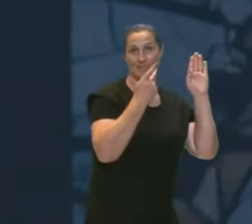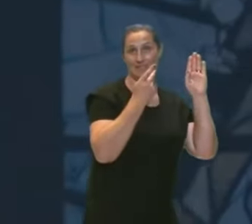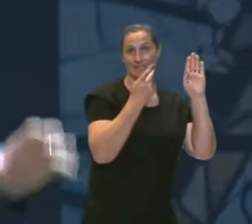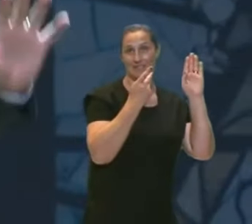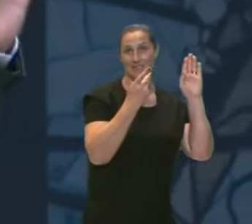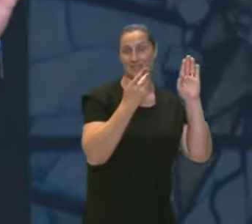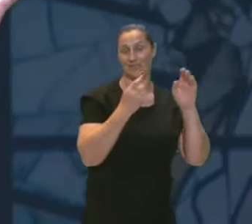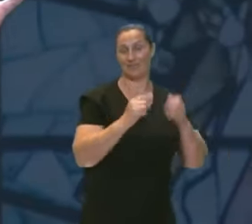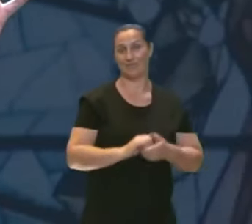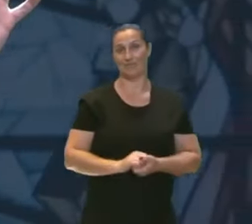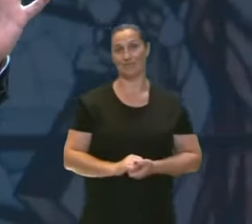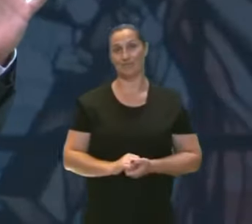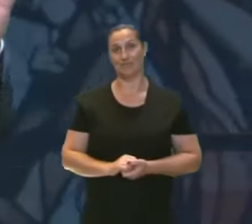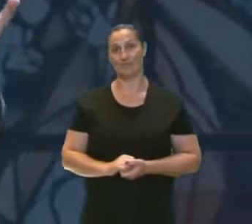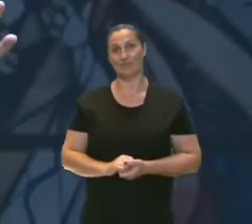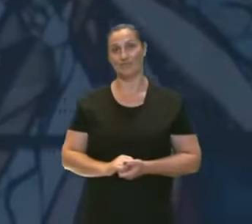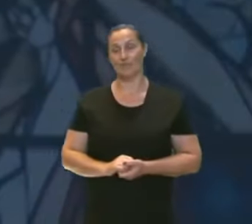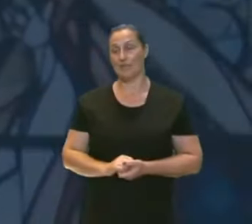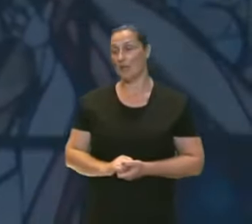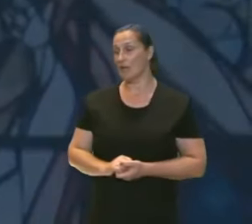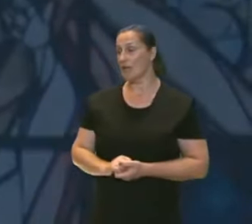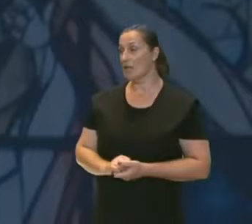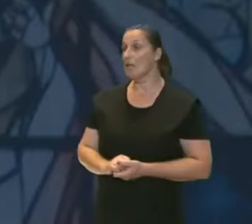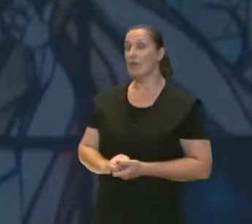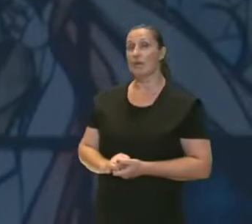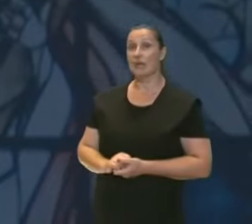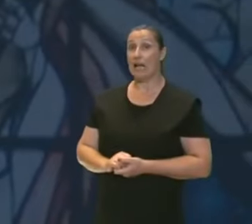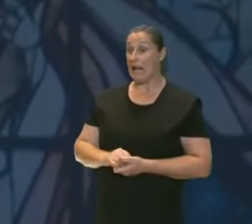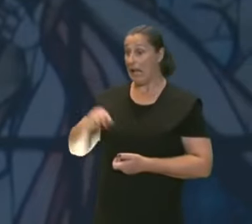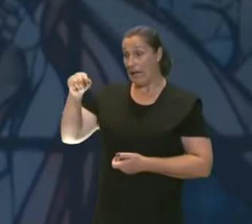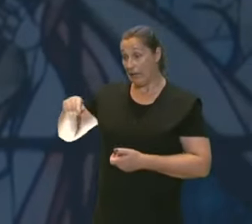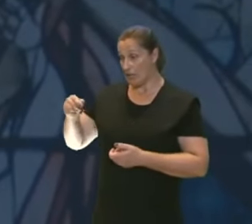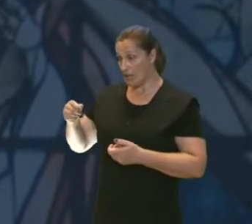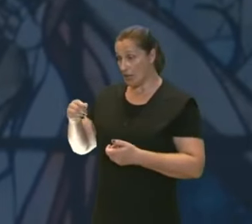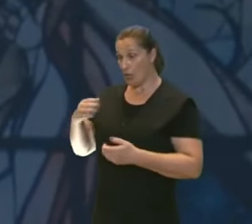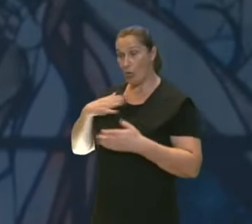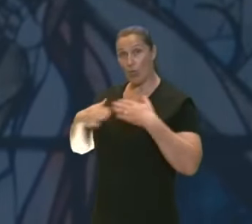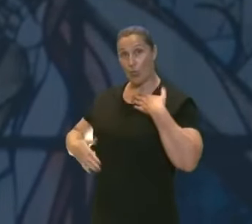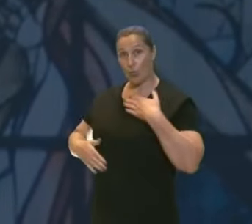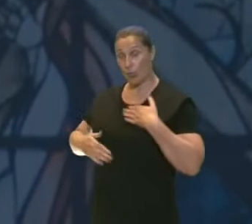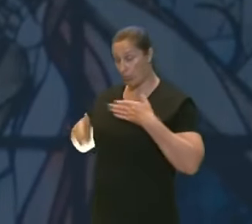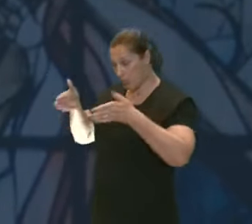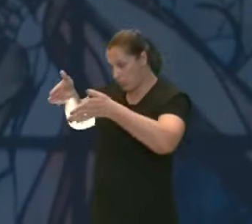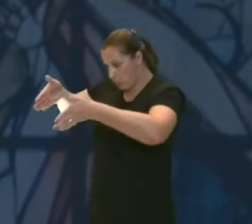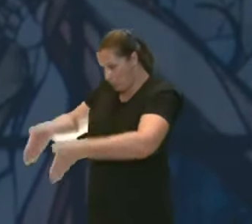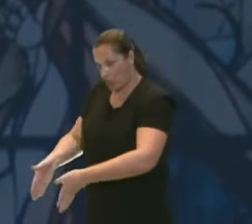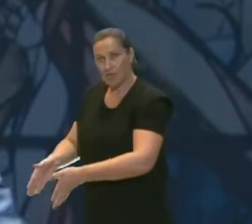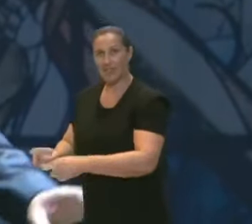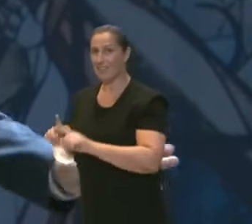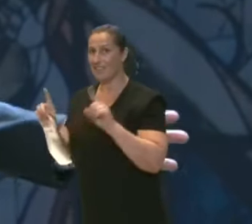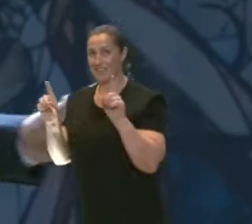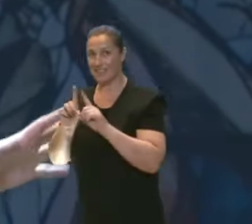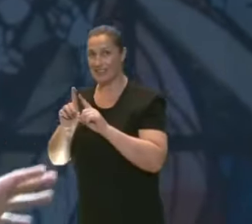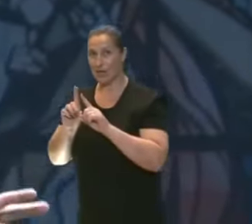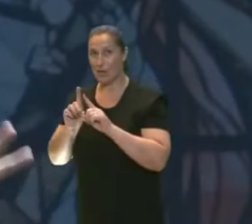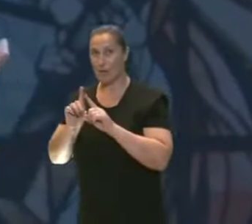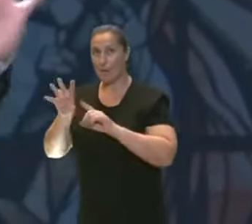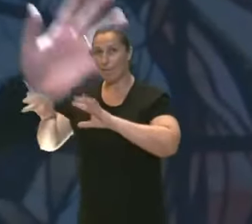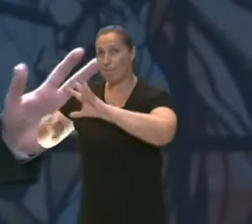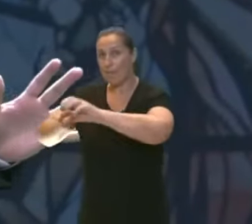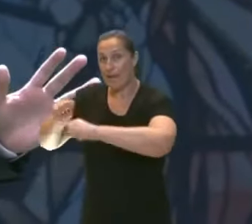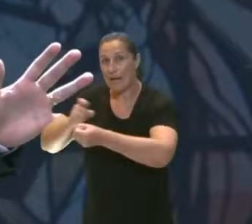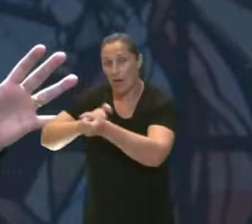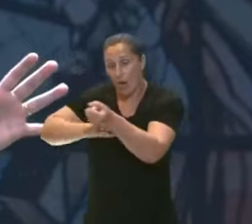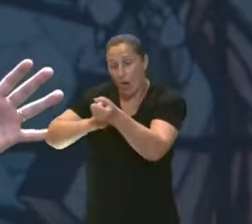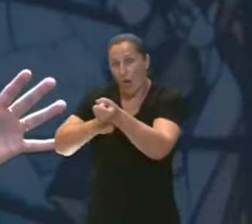lindo, Ele diz assim: não me enterra aqui, pega os meus ossos, coloca aí num caixão, sei